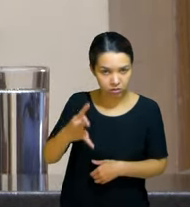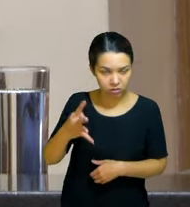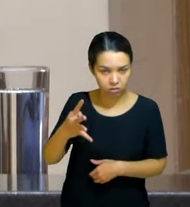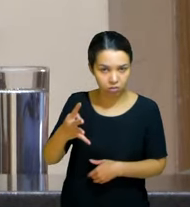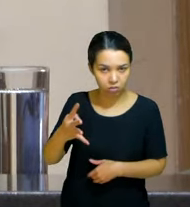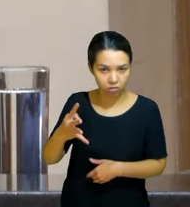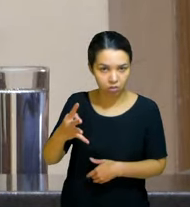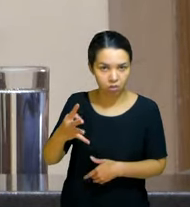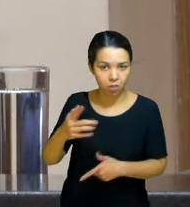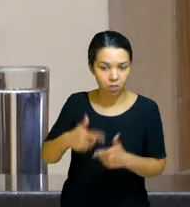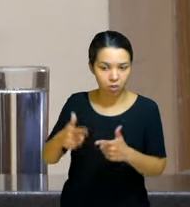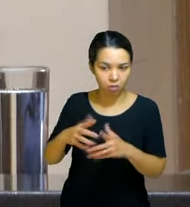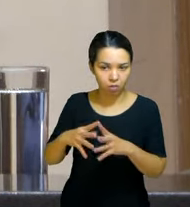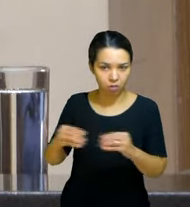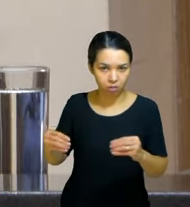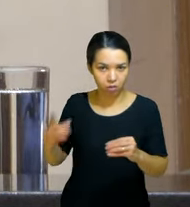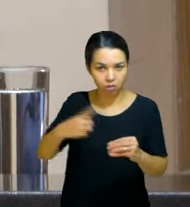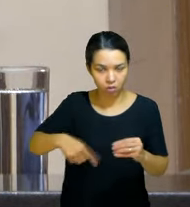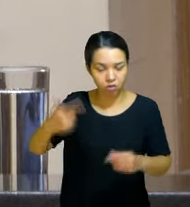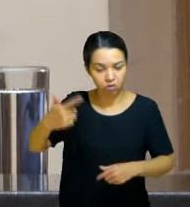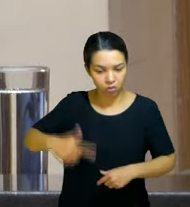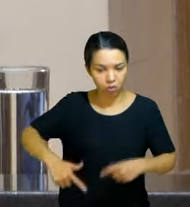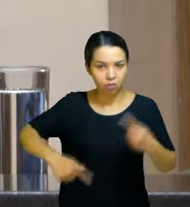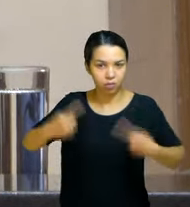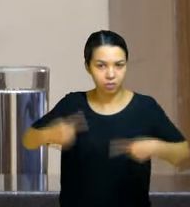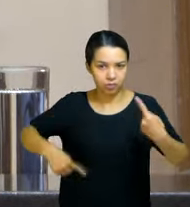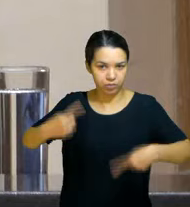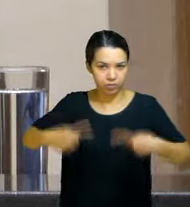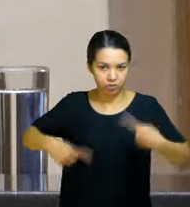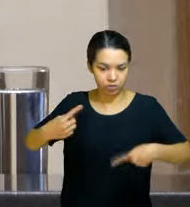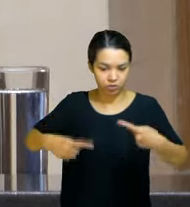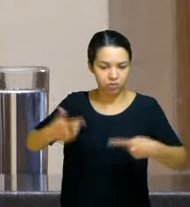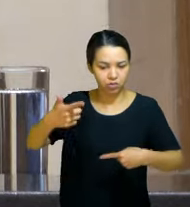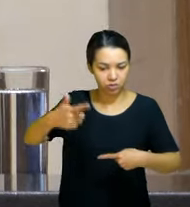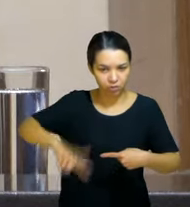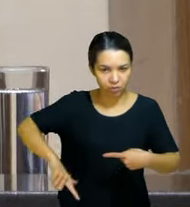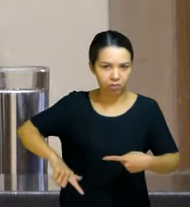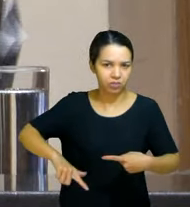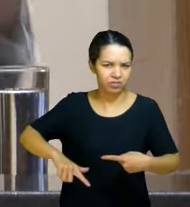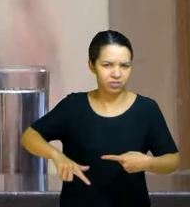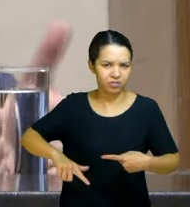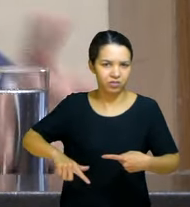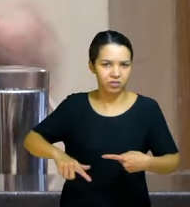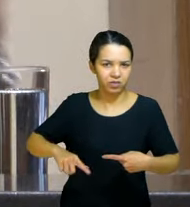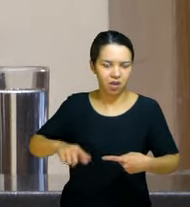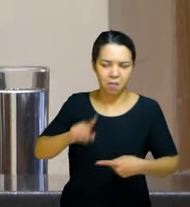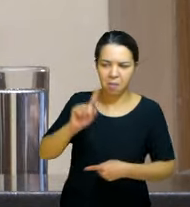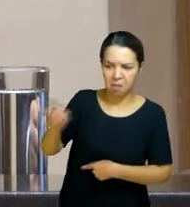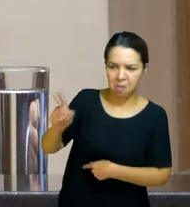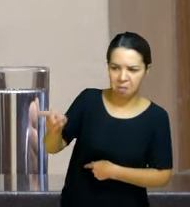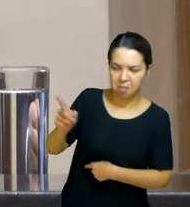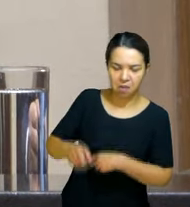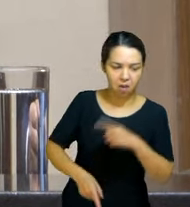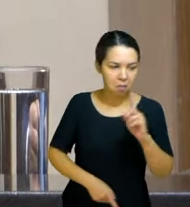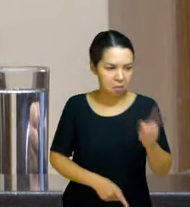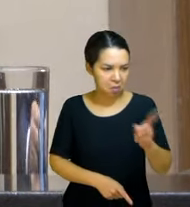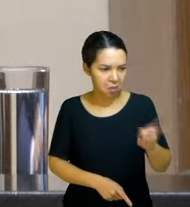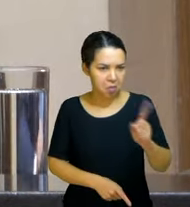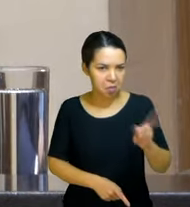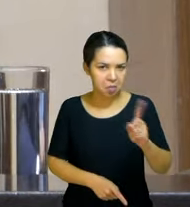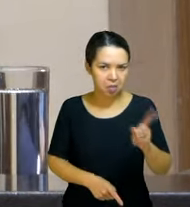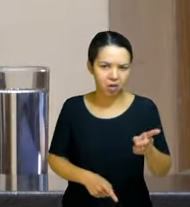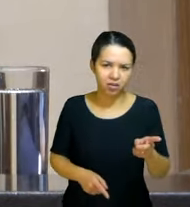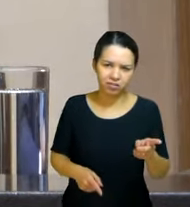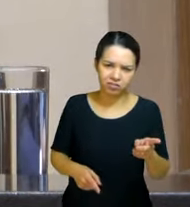começar a brigar de novo, começar a discutir de novo, começar a apontar o dedo de novo.